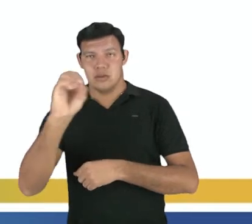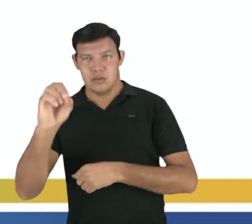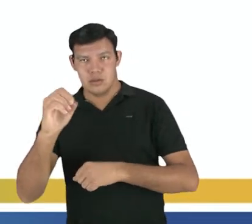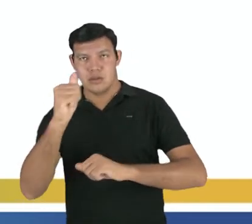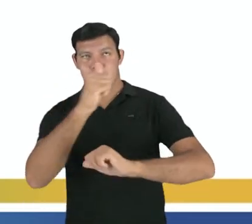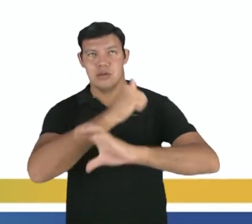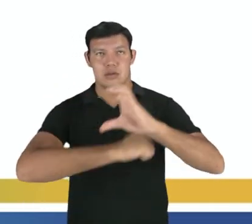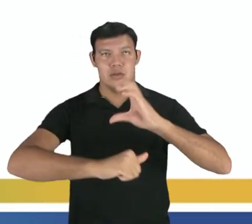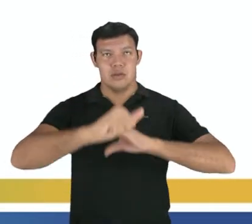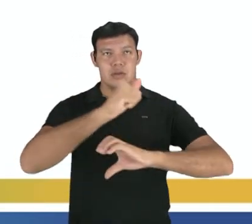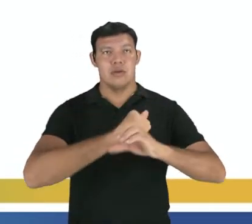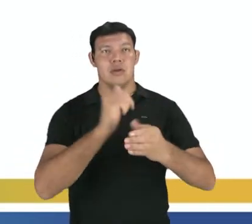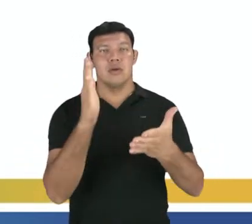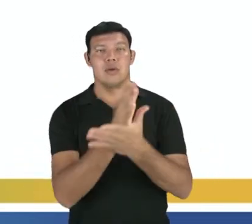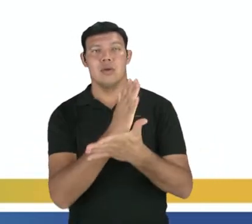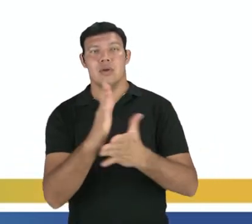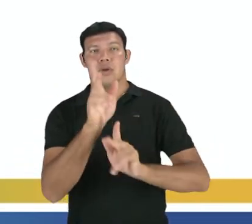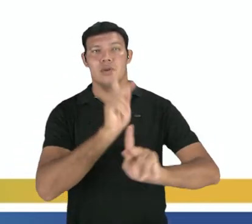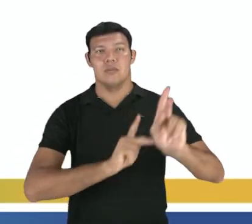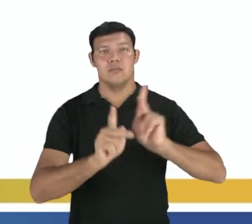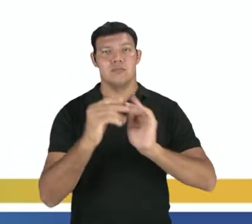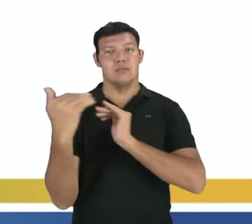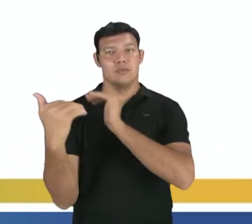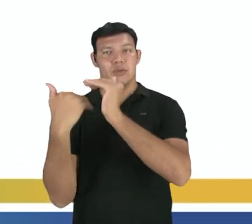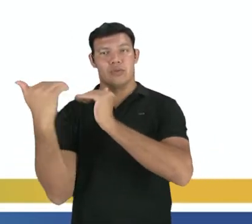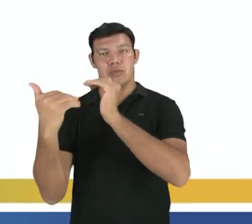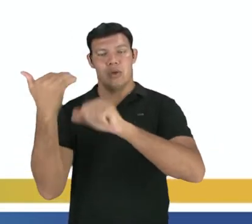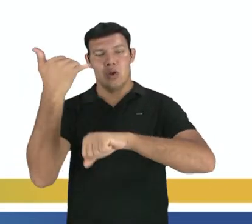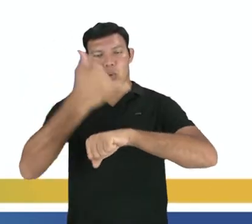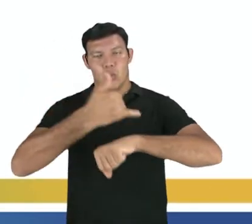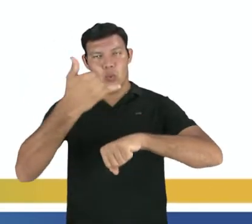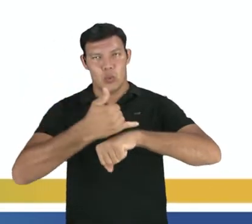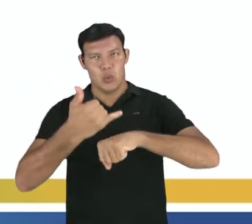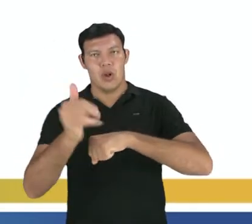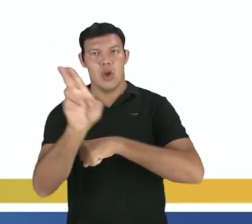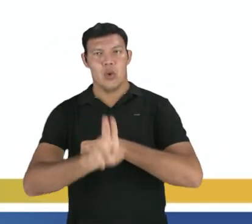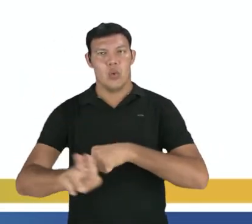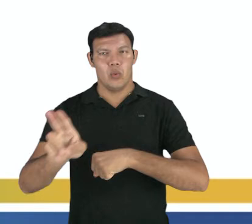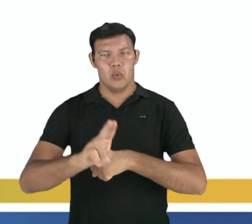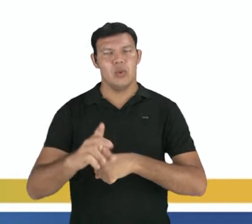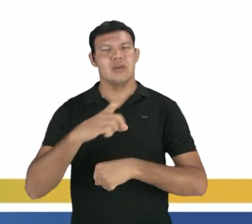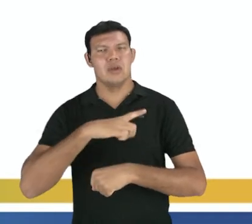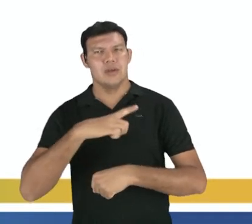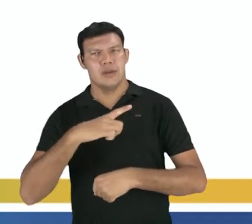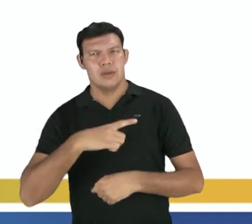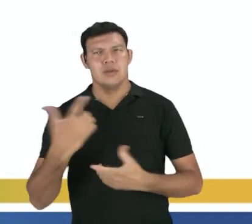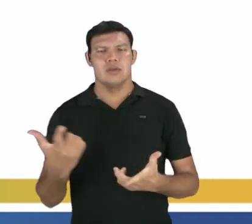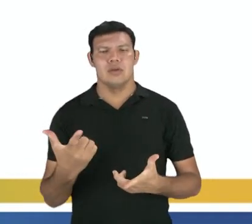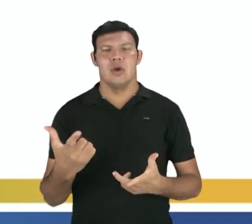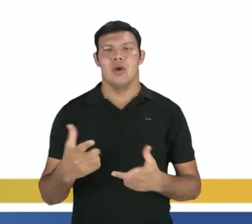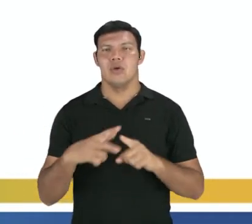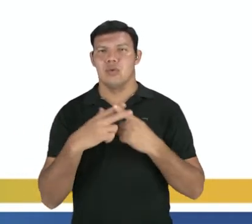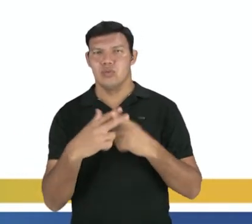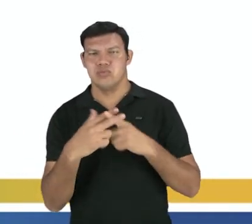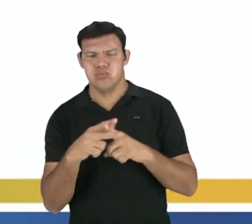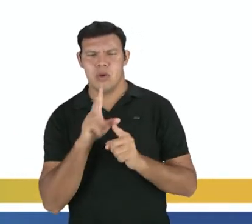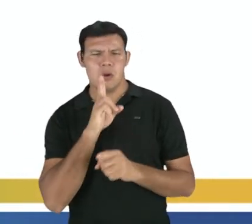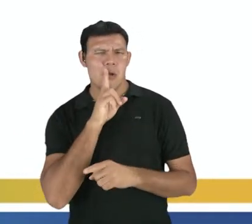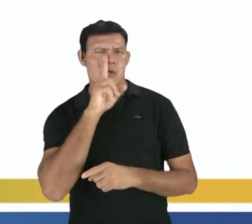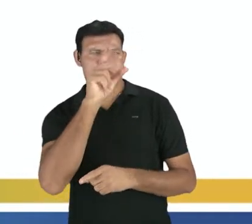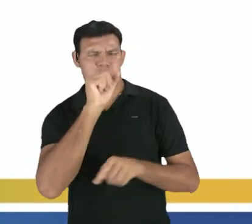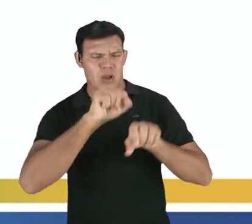do ferro, né? E aí, a partir do ferro, nós vamos ter armas muito mais fortes, né? Que